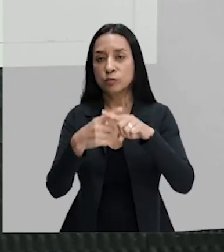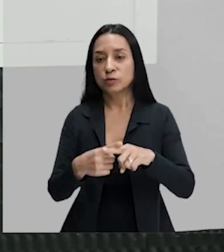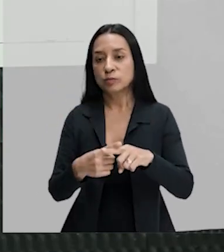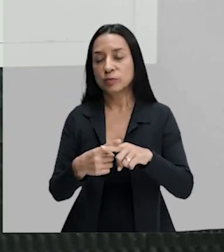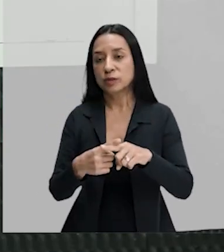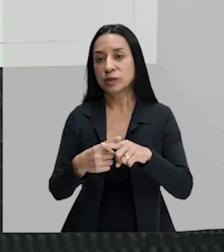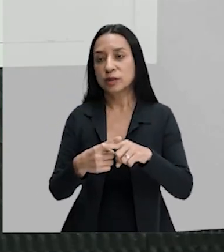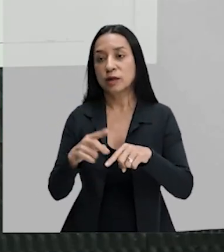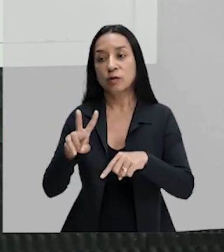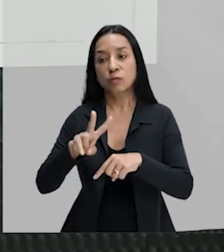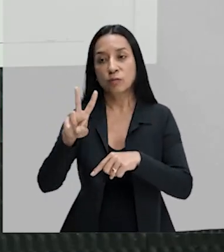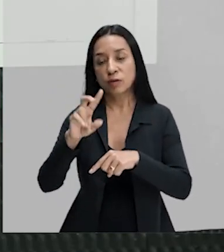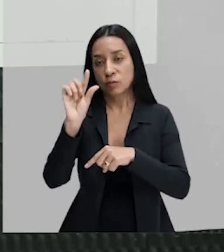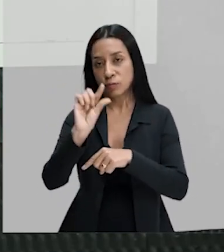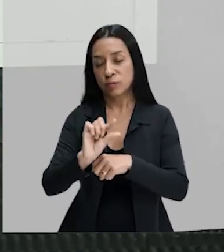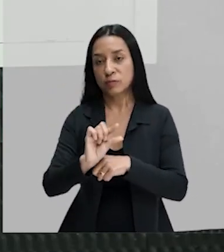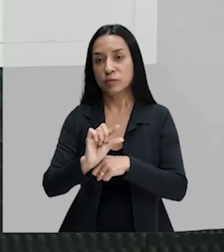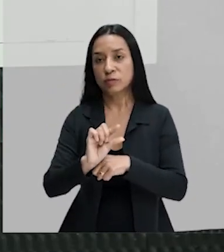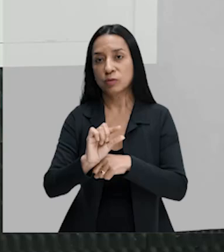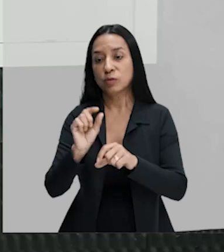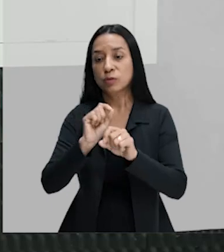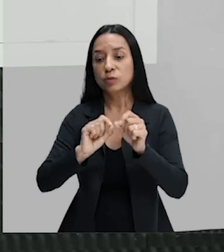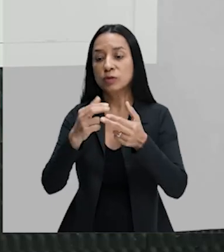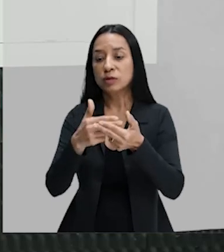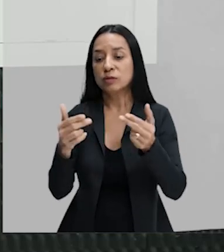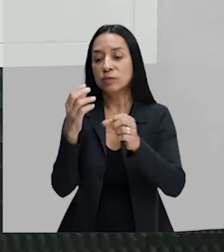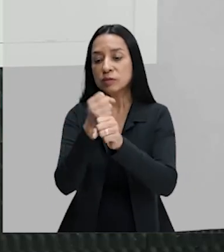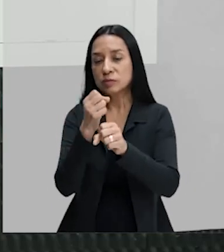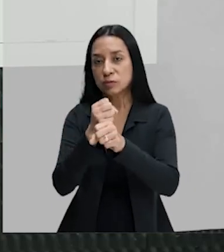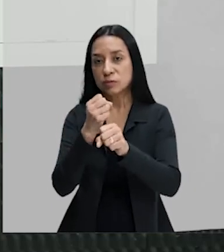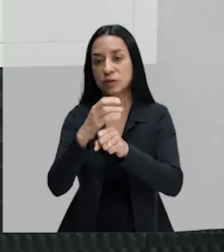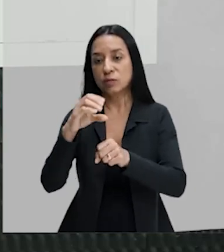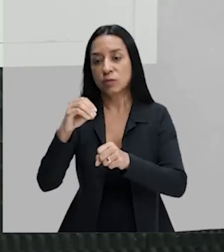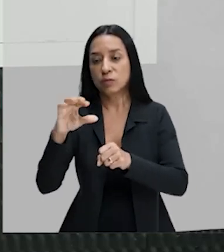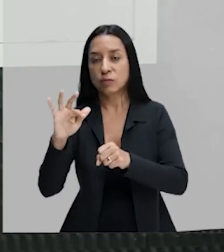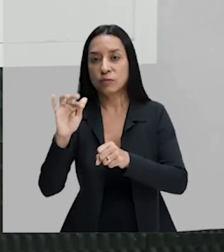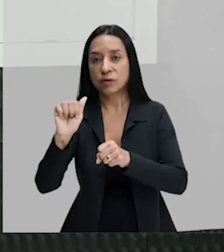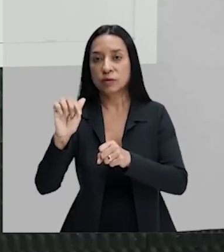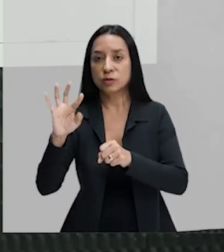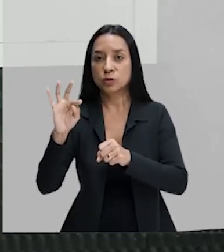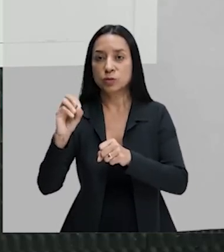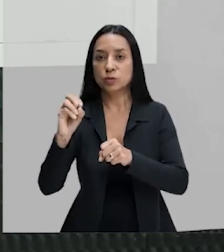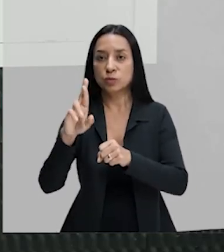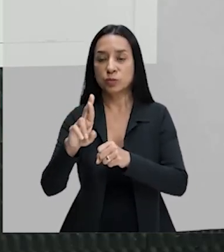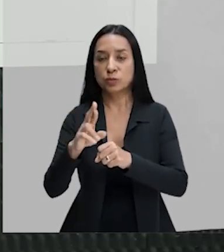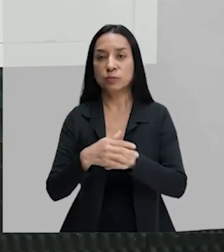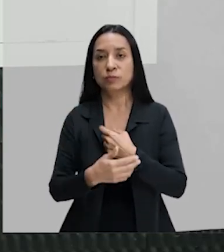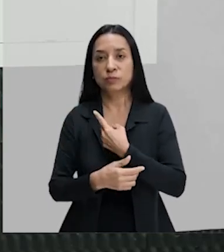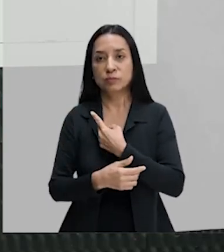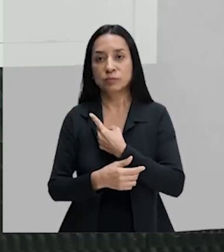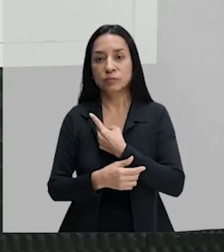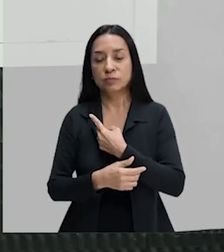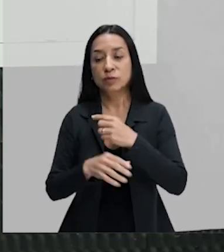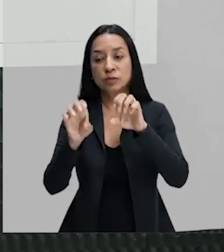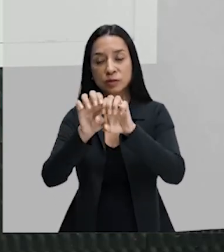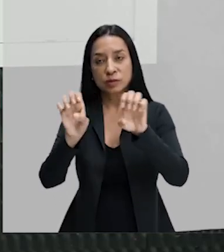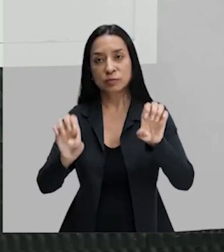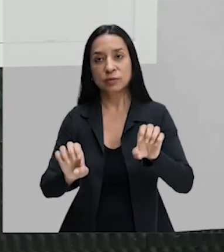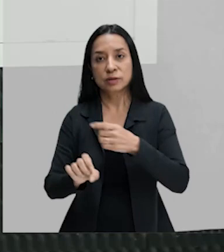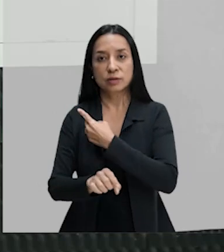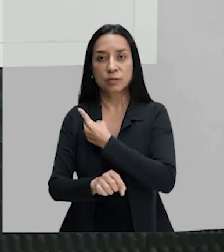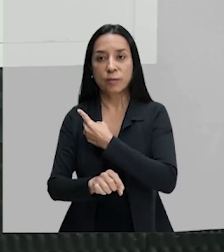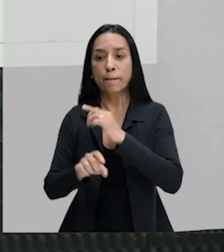menor complementar do elemento que você deseja calcular o cofator por essa expressão aqui, menos 1 elevado a I mais